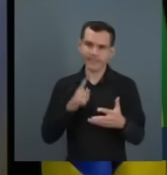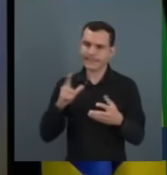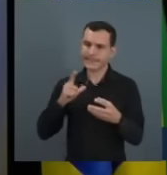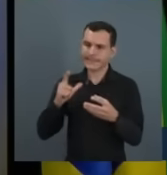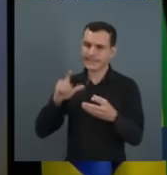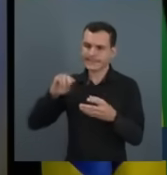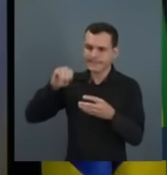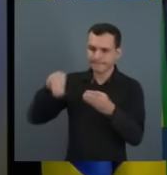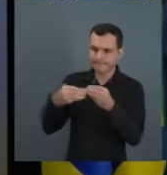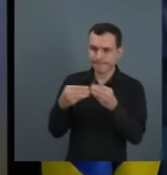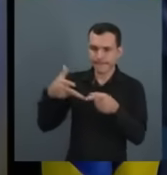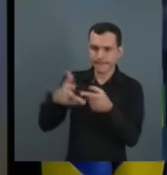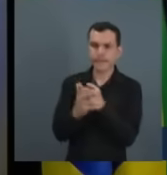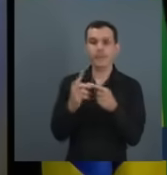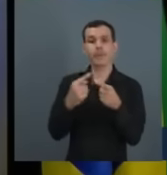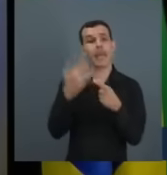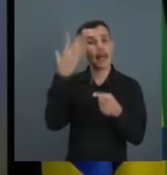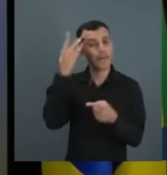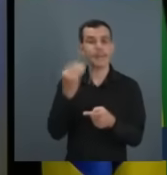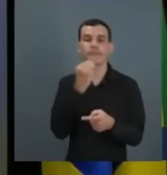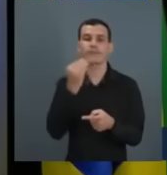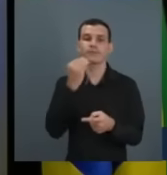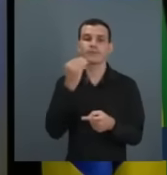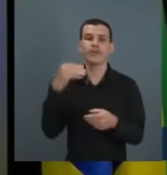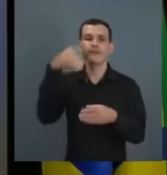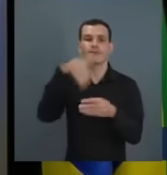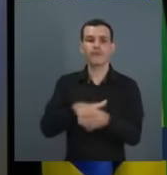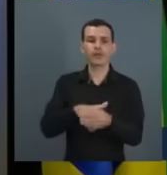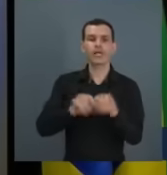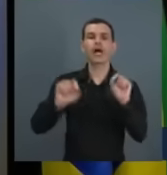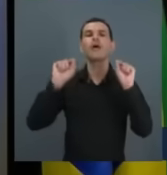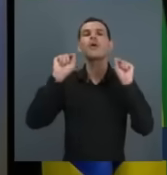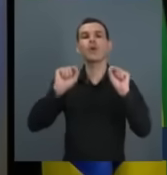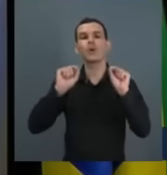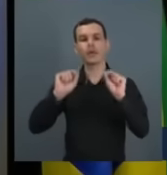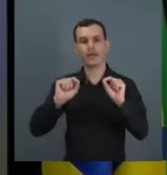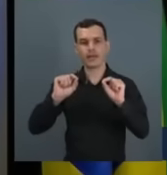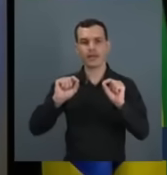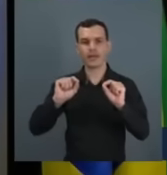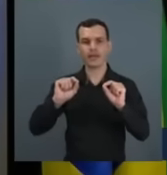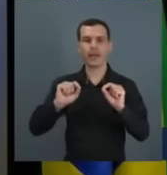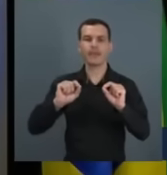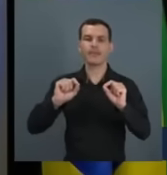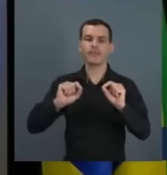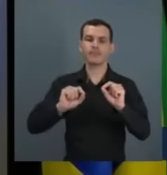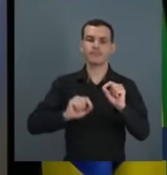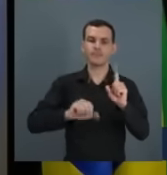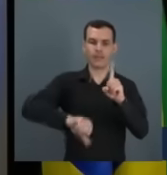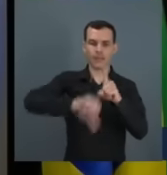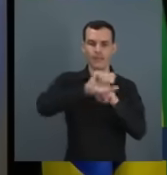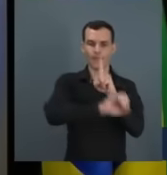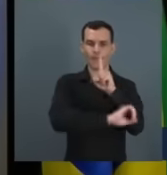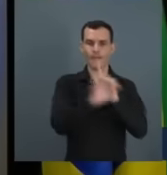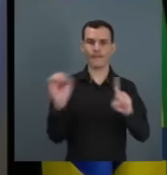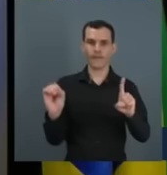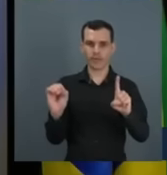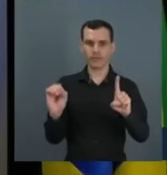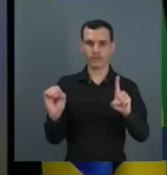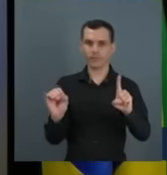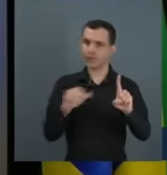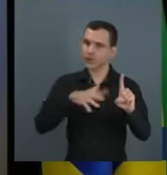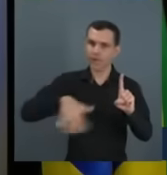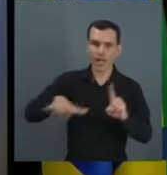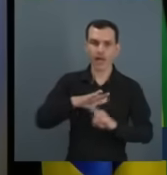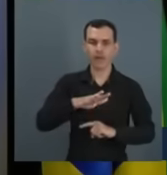amanhã a votação da anistia, ampla, geral e restrita, mas vamos ter aí da dosimetria. E o